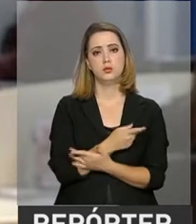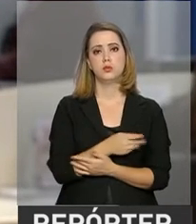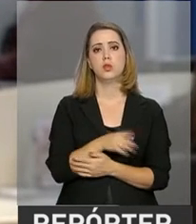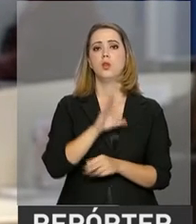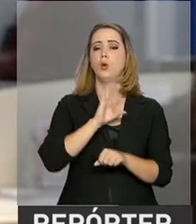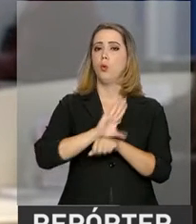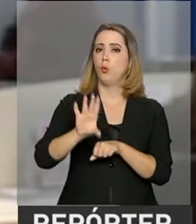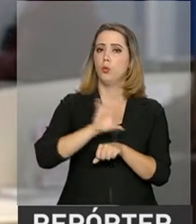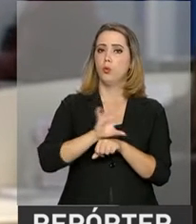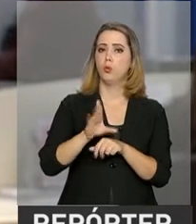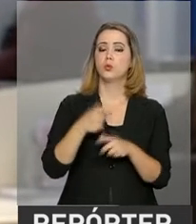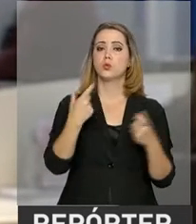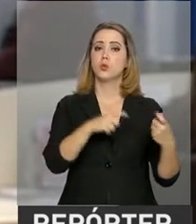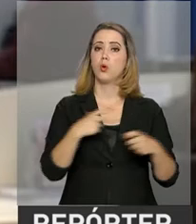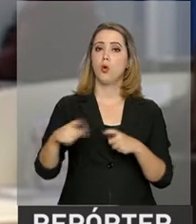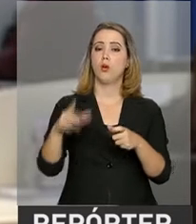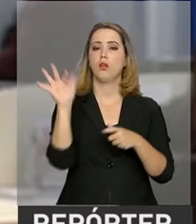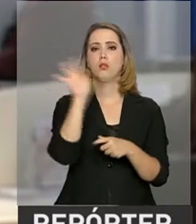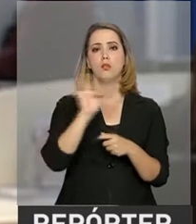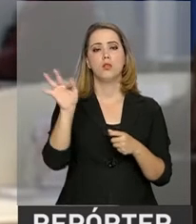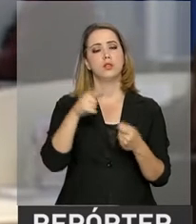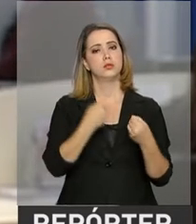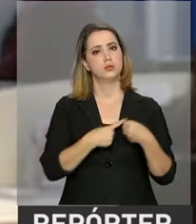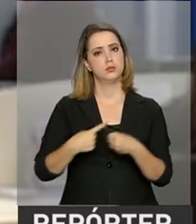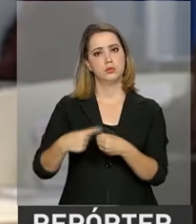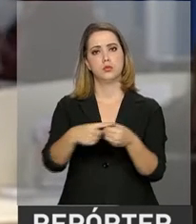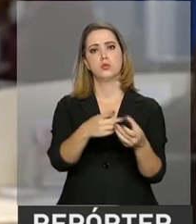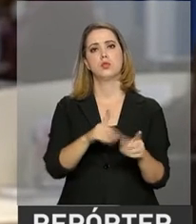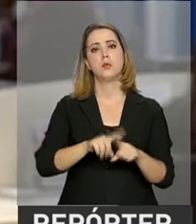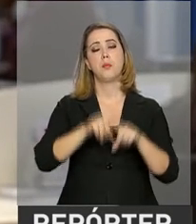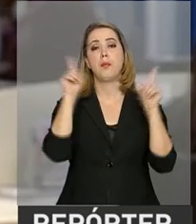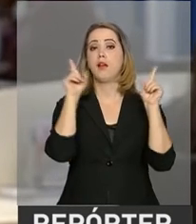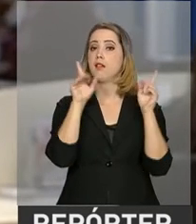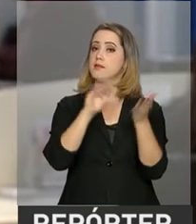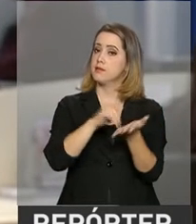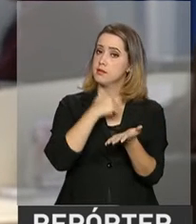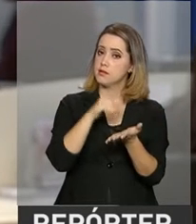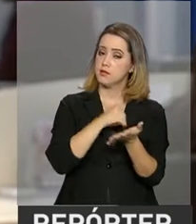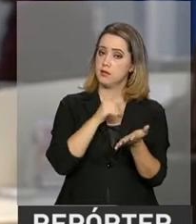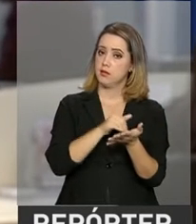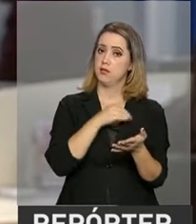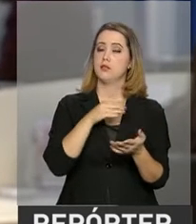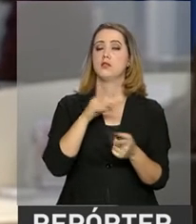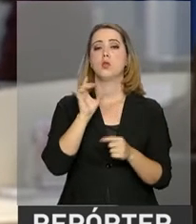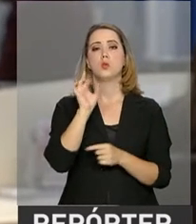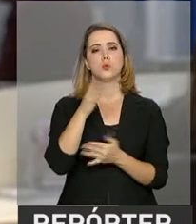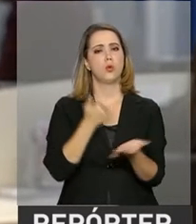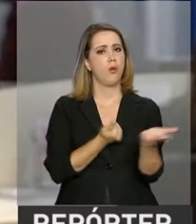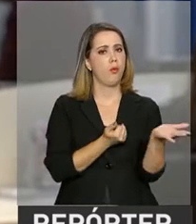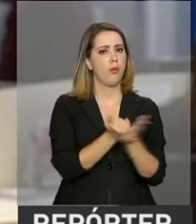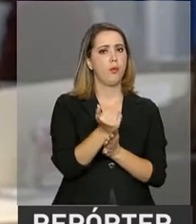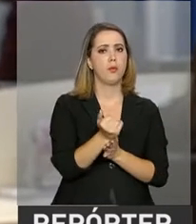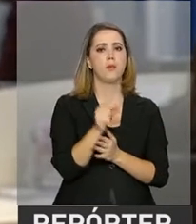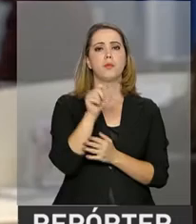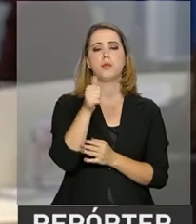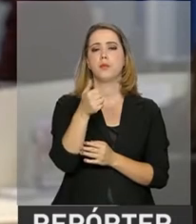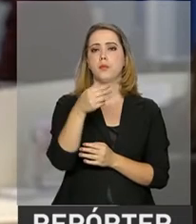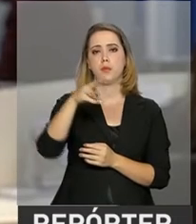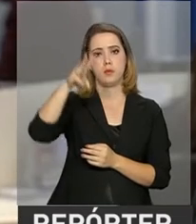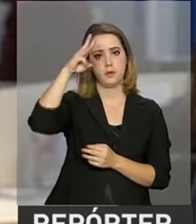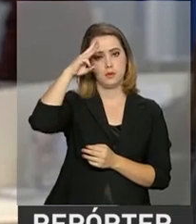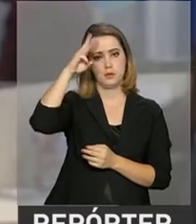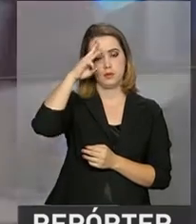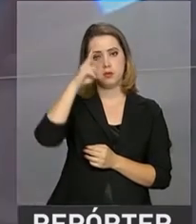curso instituição e município mas as inscrições para o sisu de sistemas só começam na próxima sexta feira